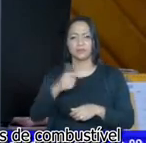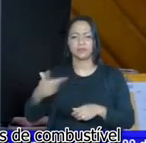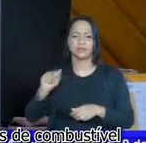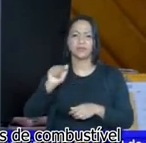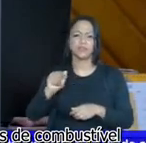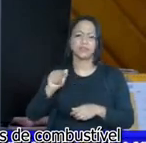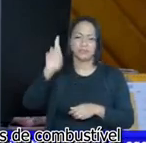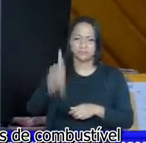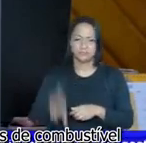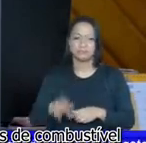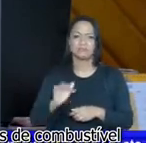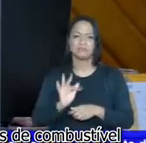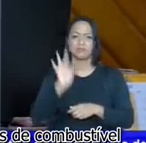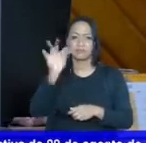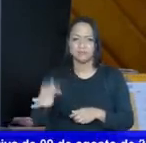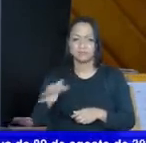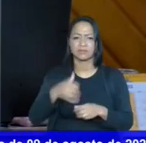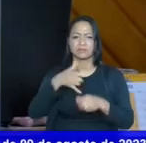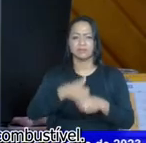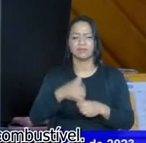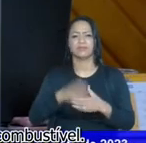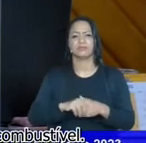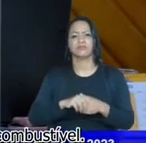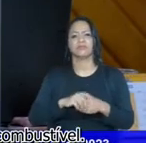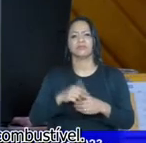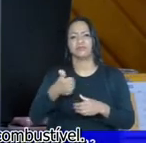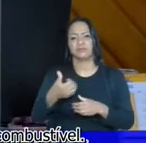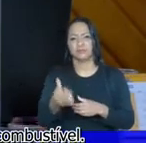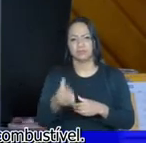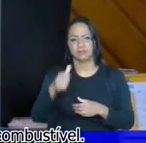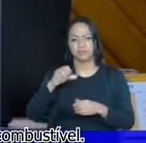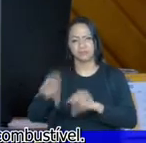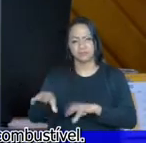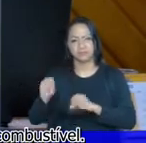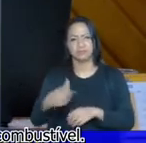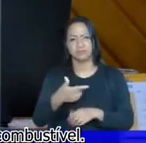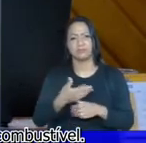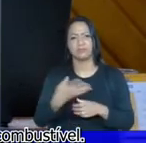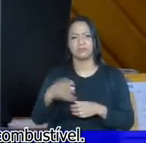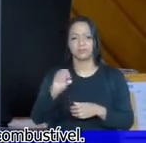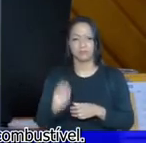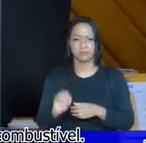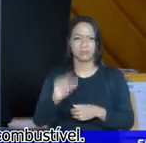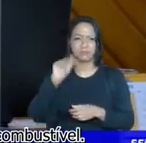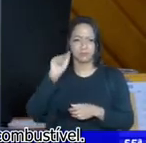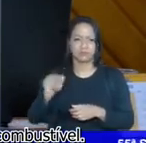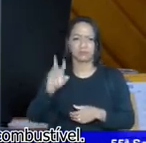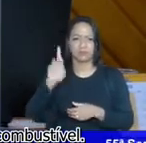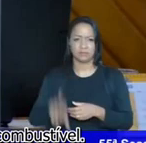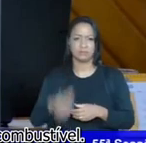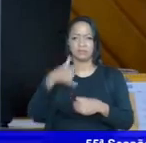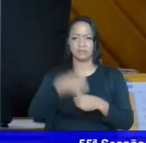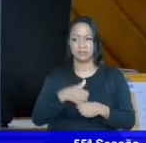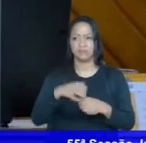mil por meio de venda futura, tickets de combustível. No dia 16/9 de 2022, R$ 40 mil por meio de tickets